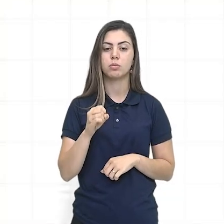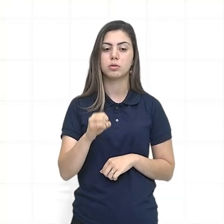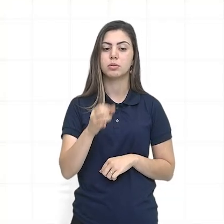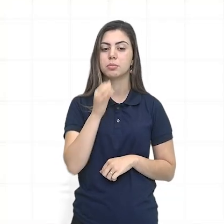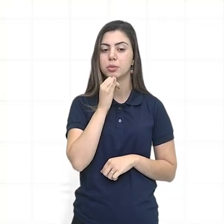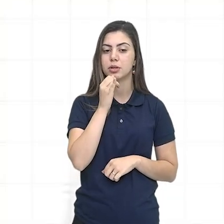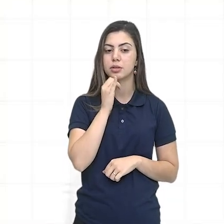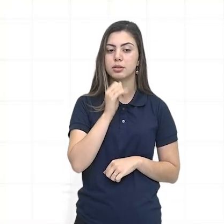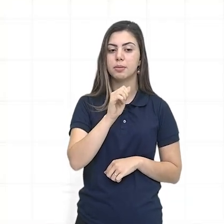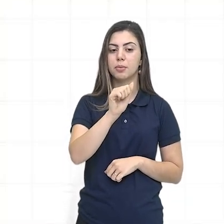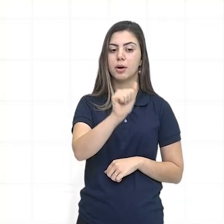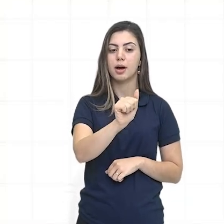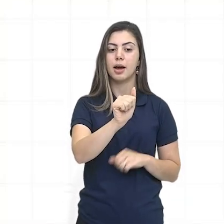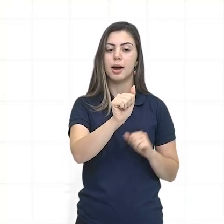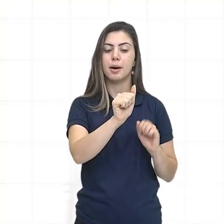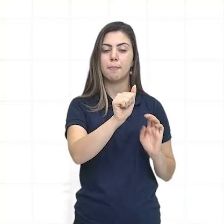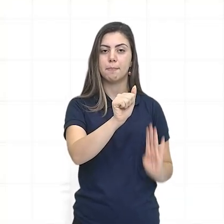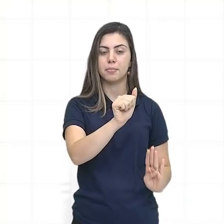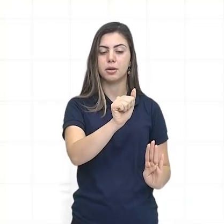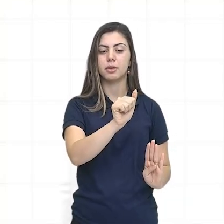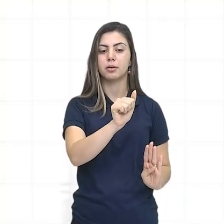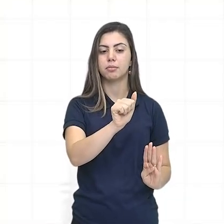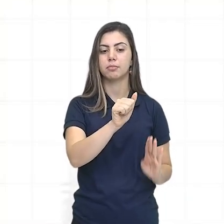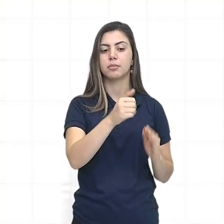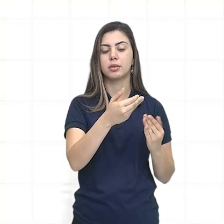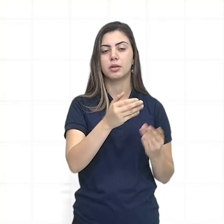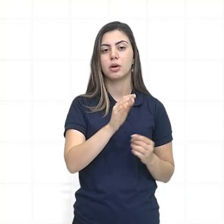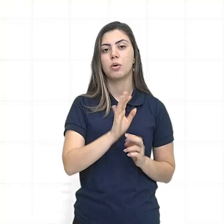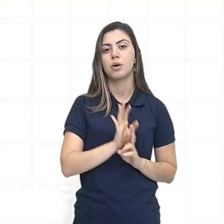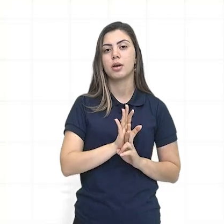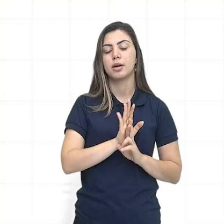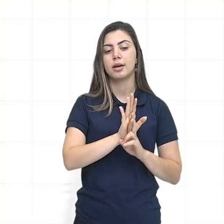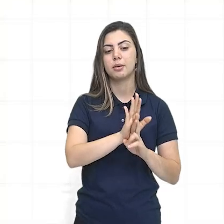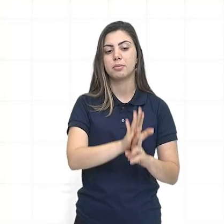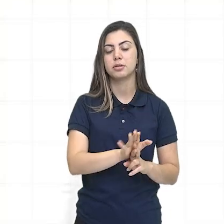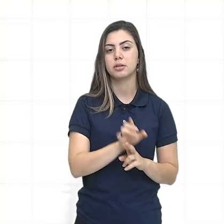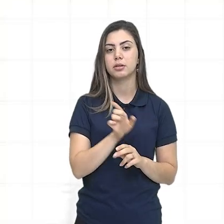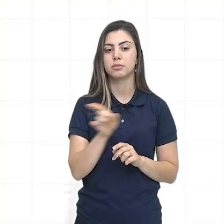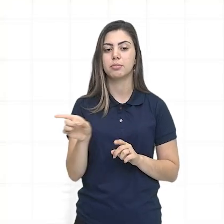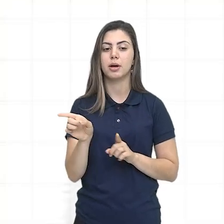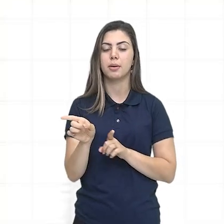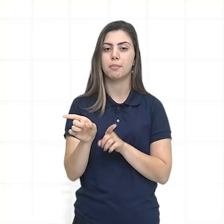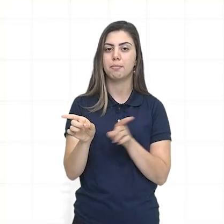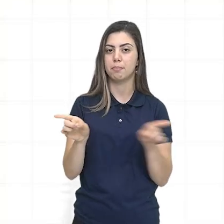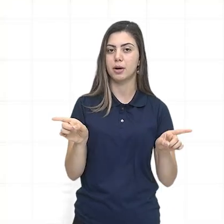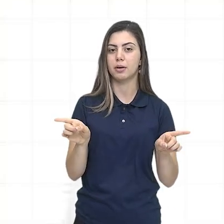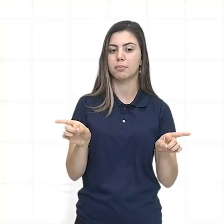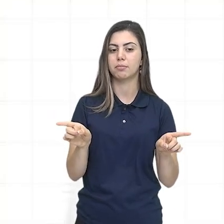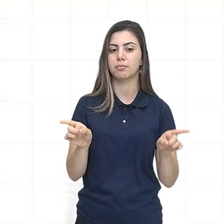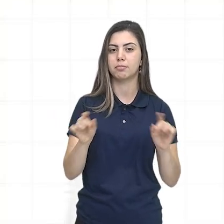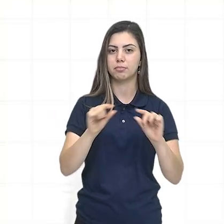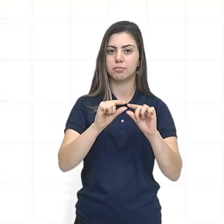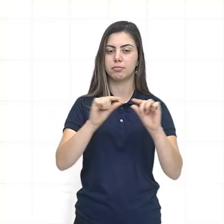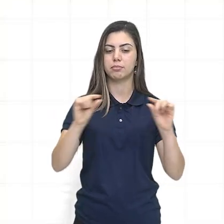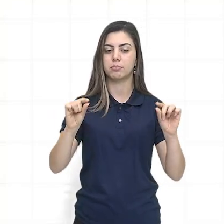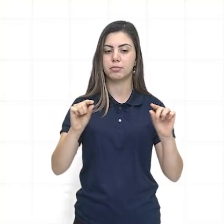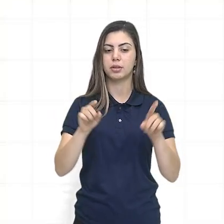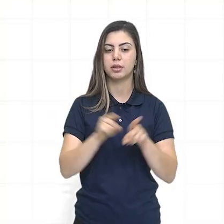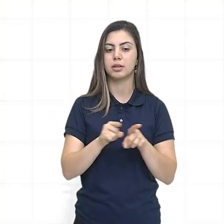caso AB, ó, simbolizando com a setinha em cima. Como também